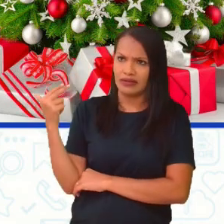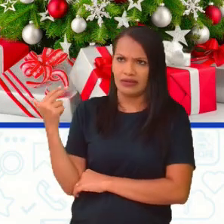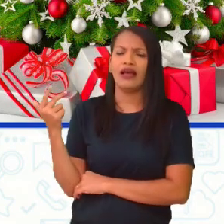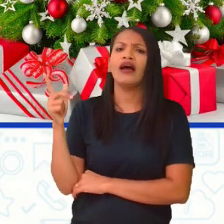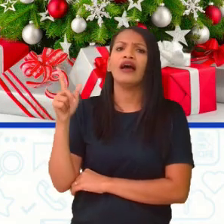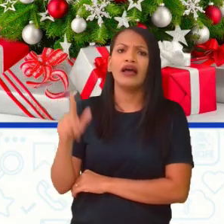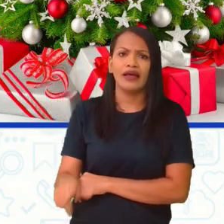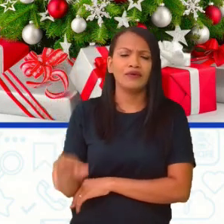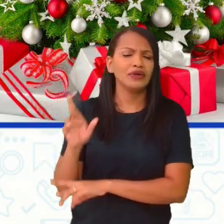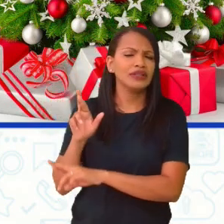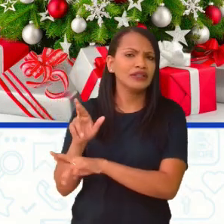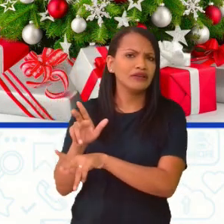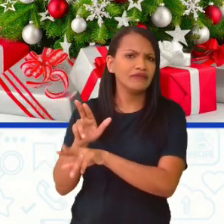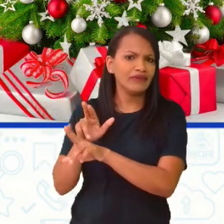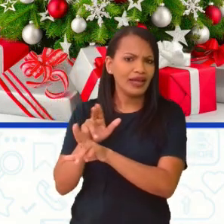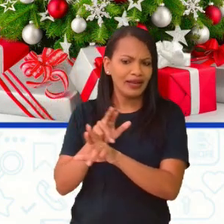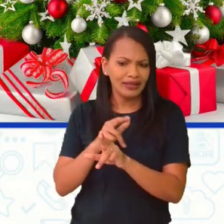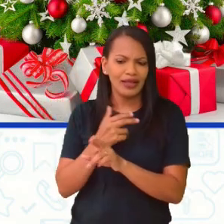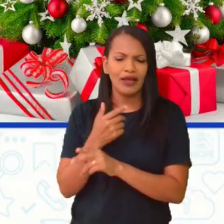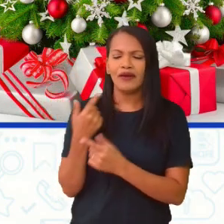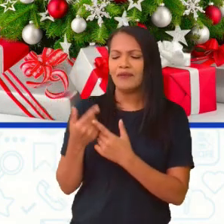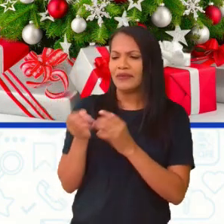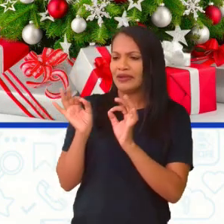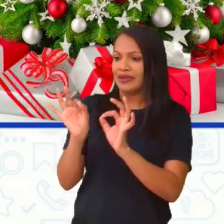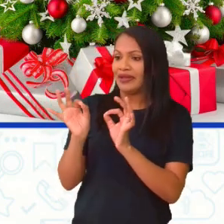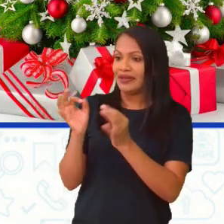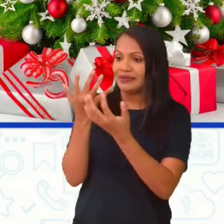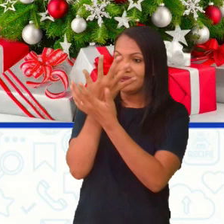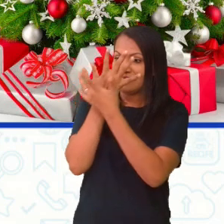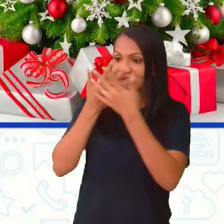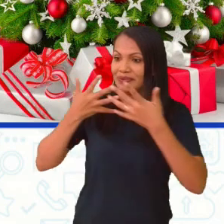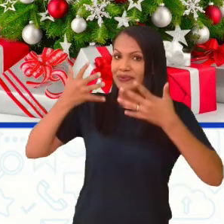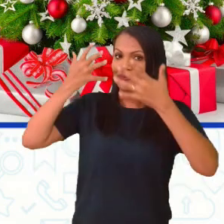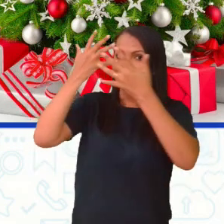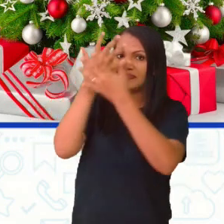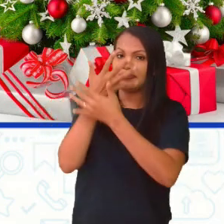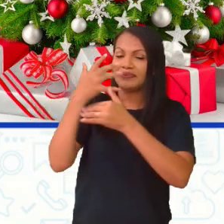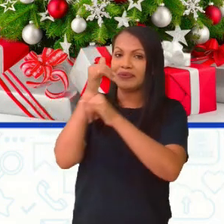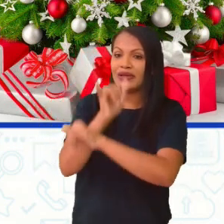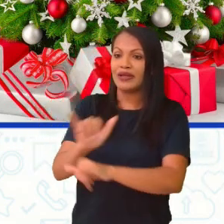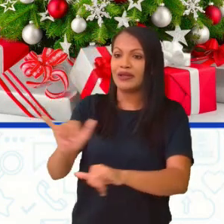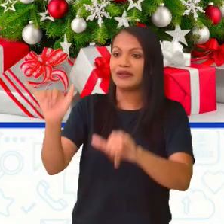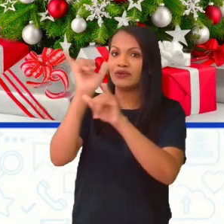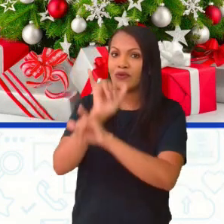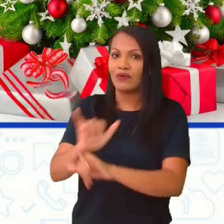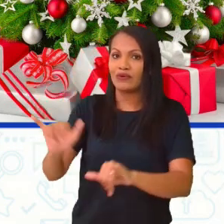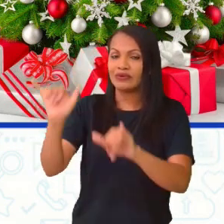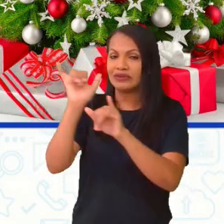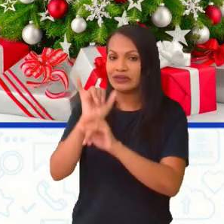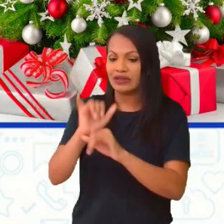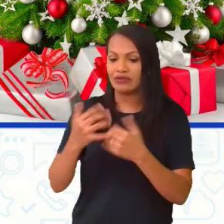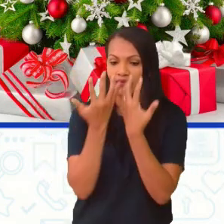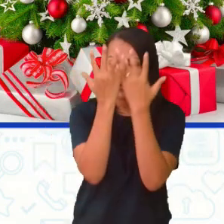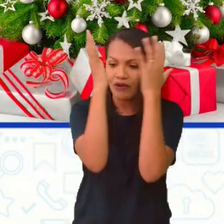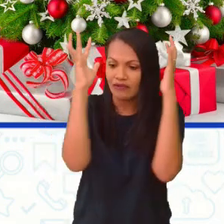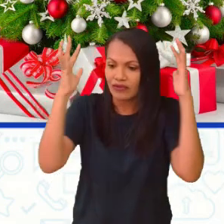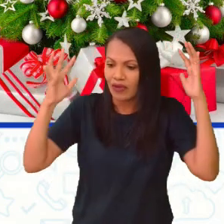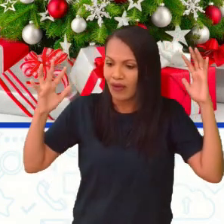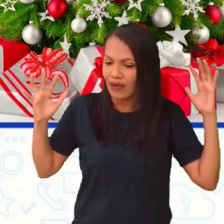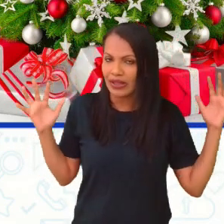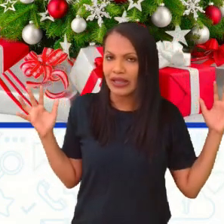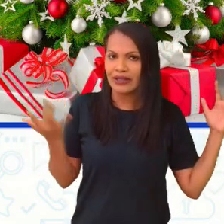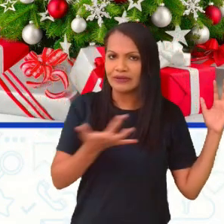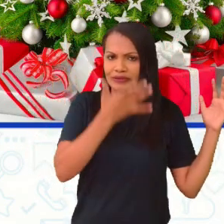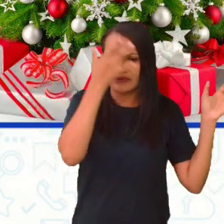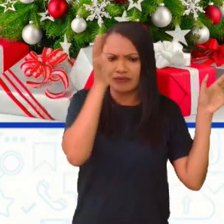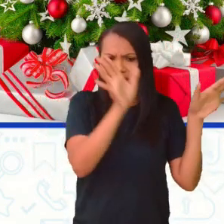era o diferencial. Ela encantava e parecia anunciar algo no meio da floresta verdejante. Ela fascinava o